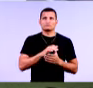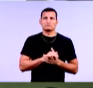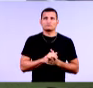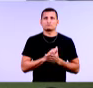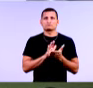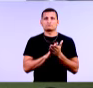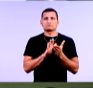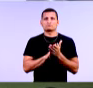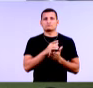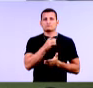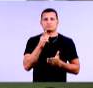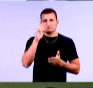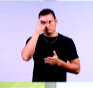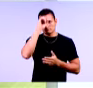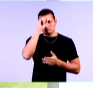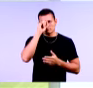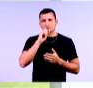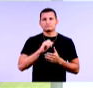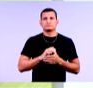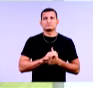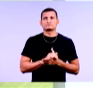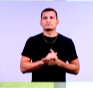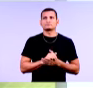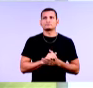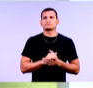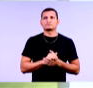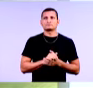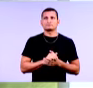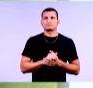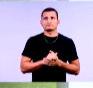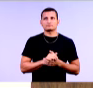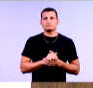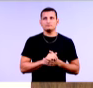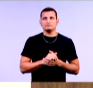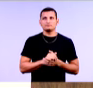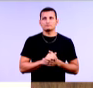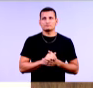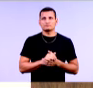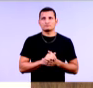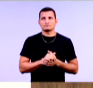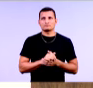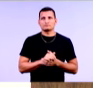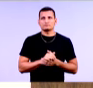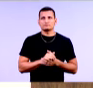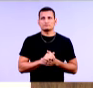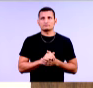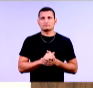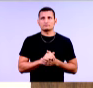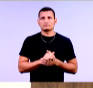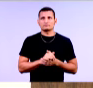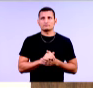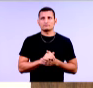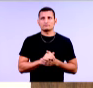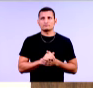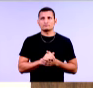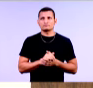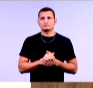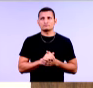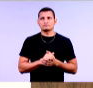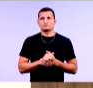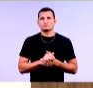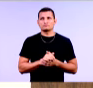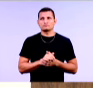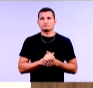Muito Parabéns bem. para vocês aí, gente. Parabéns mesmo. Isso. Seria, agora, professor, mudando um pouco de